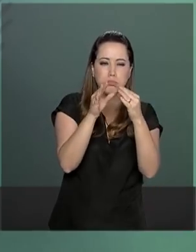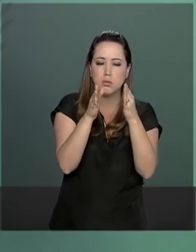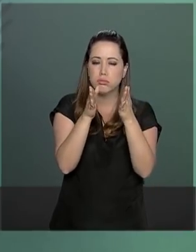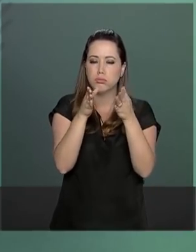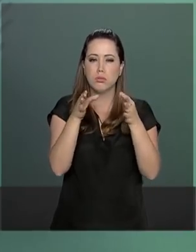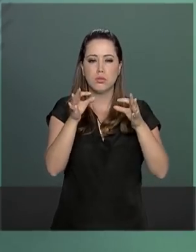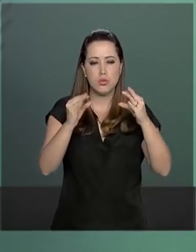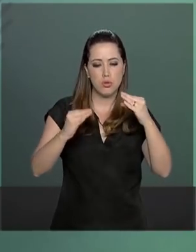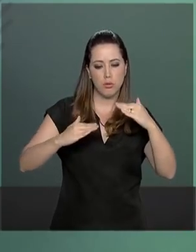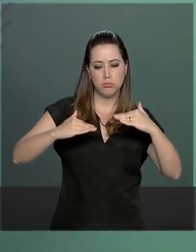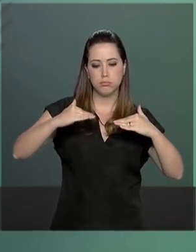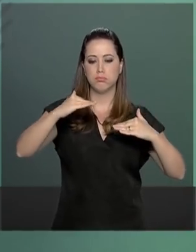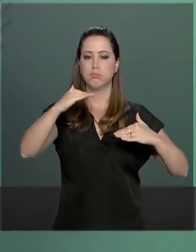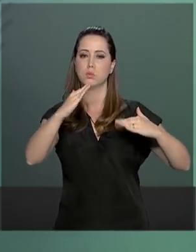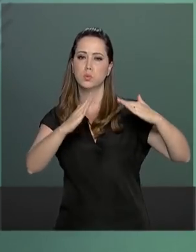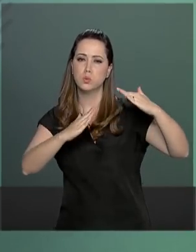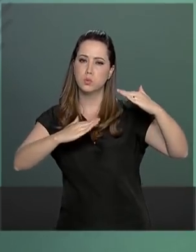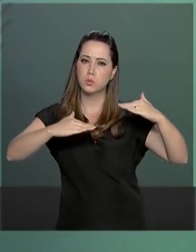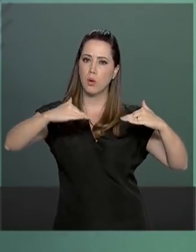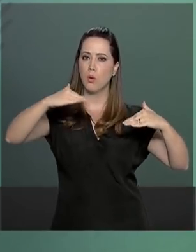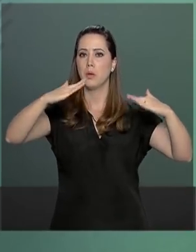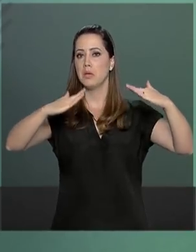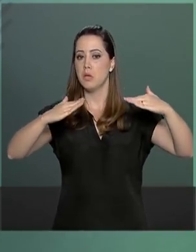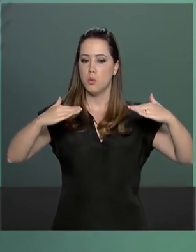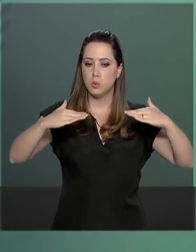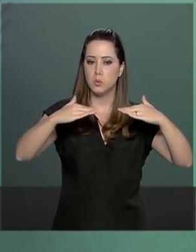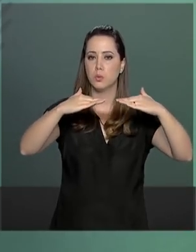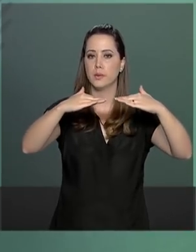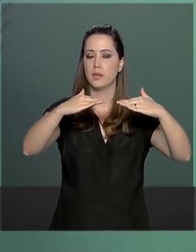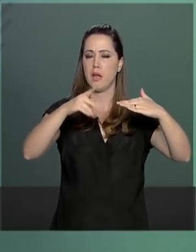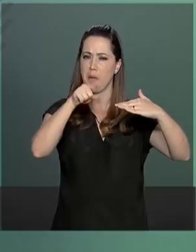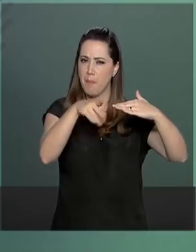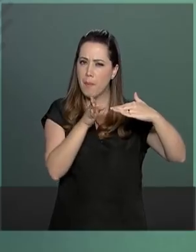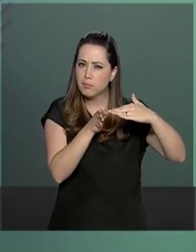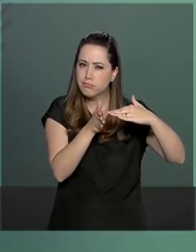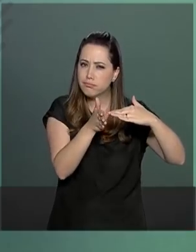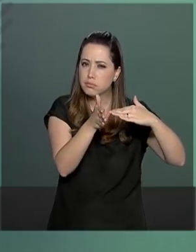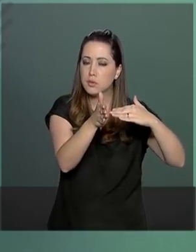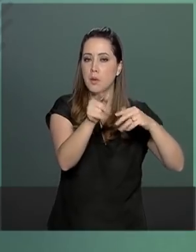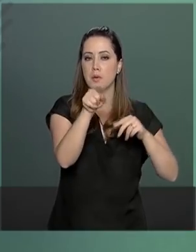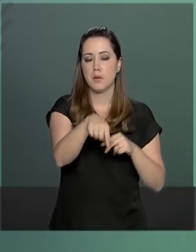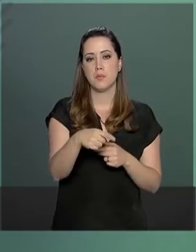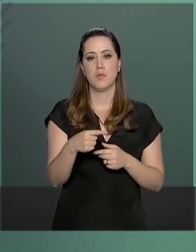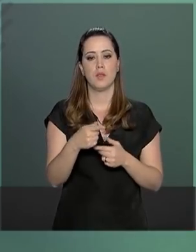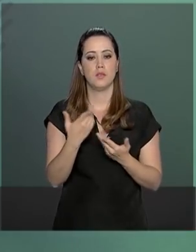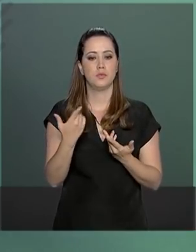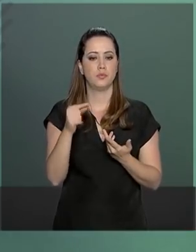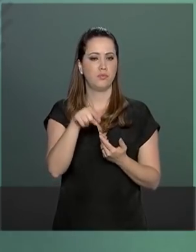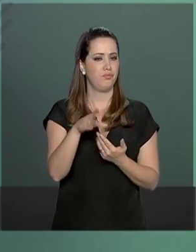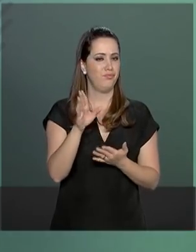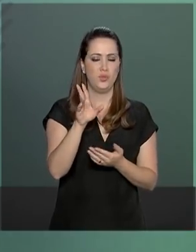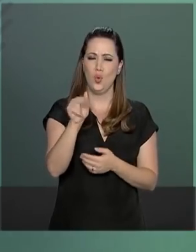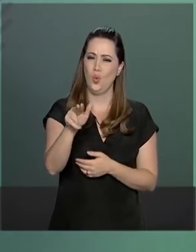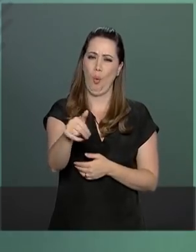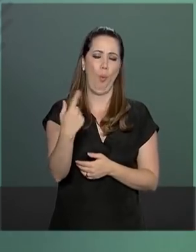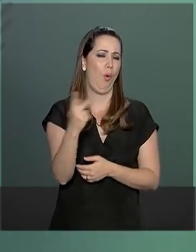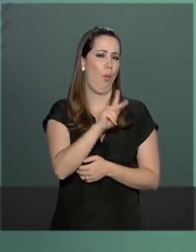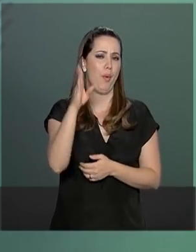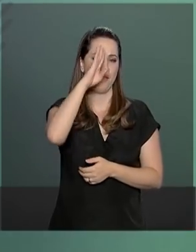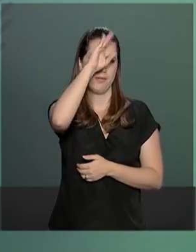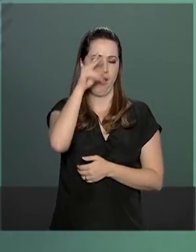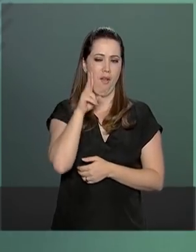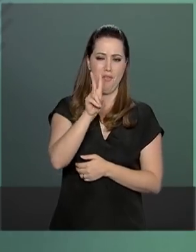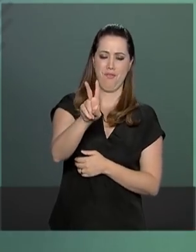consolidação da sociedade absolutamente o nosso presidente é enxerga a imprensa